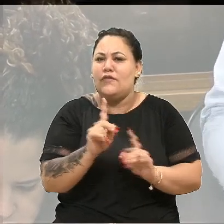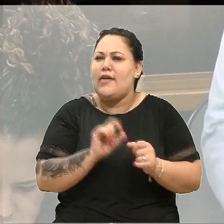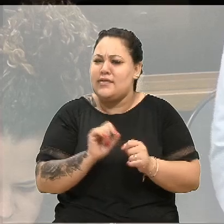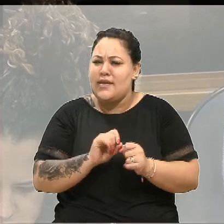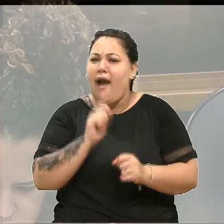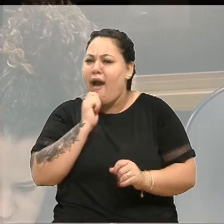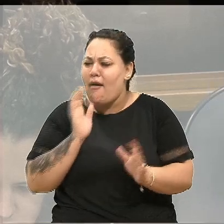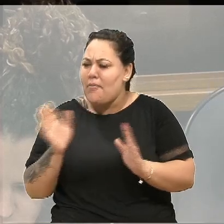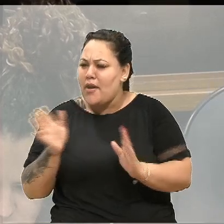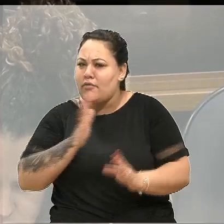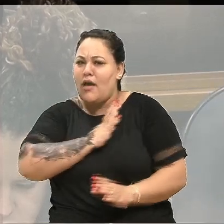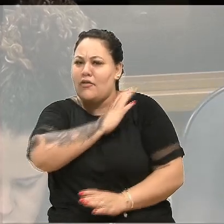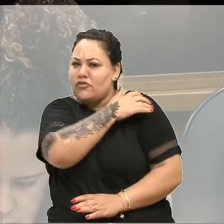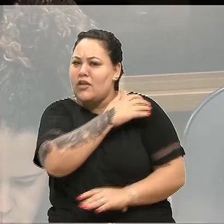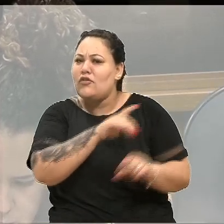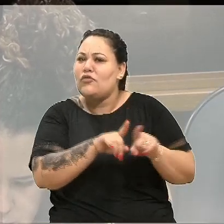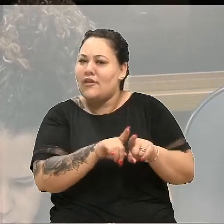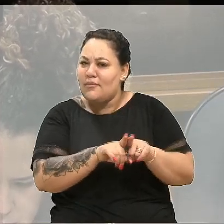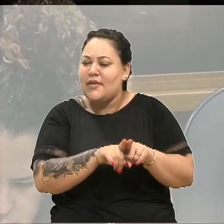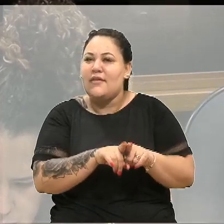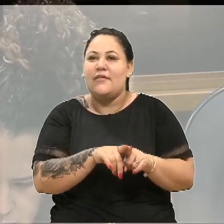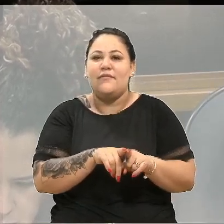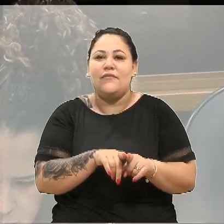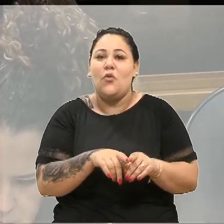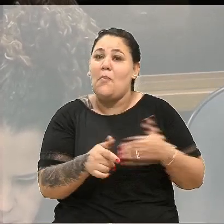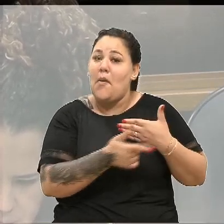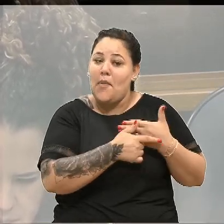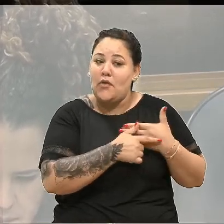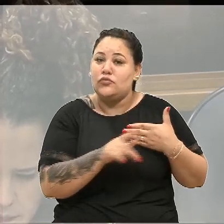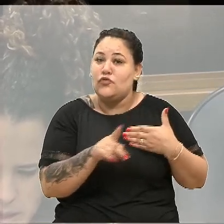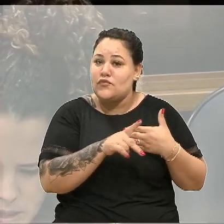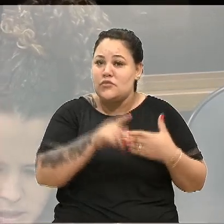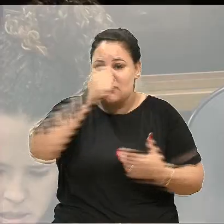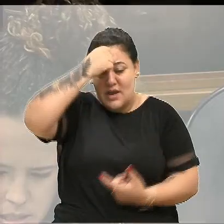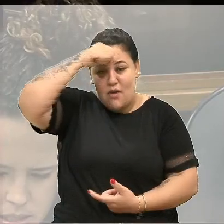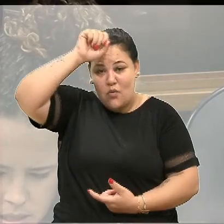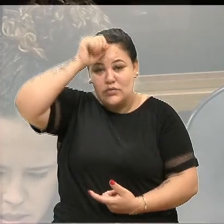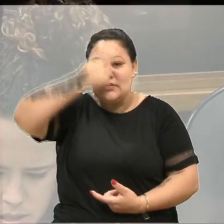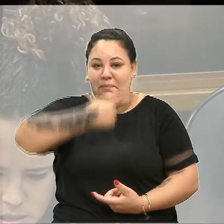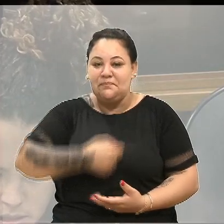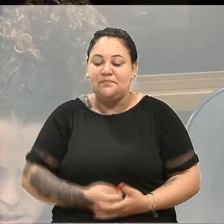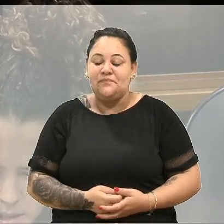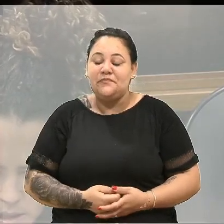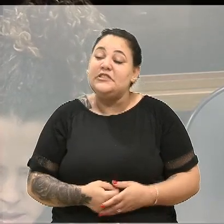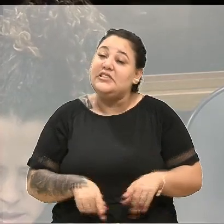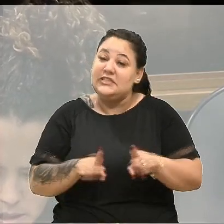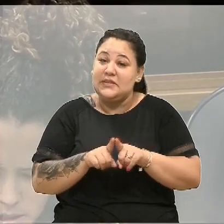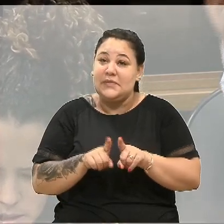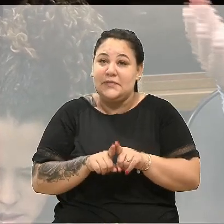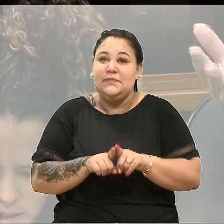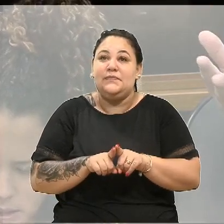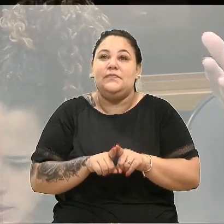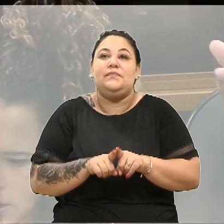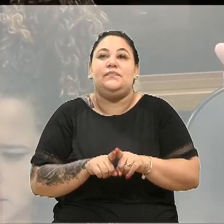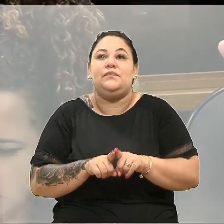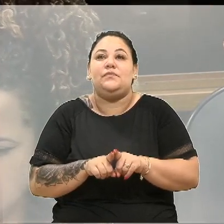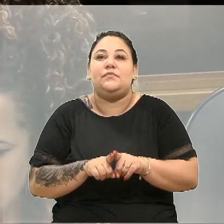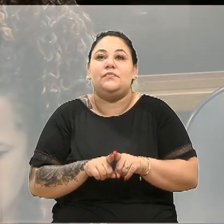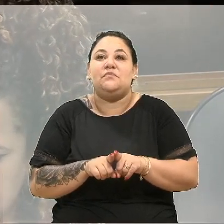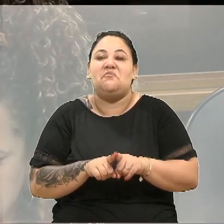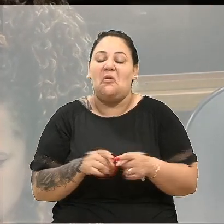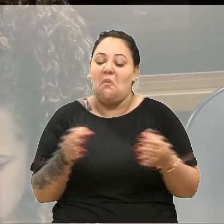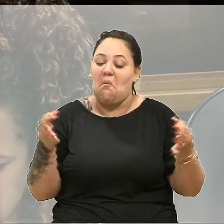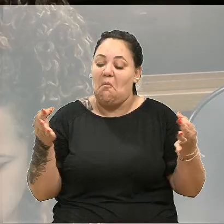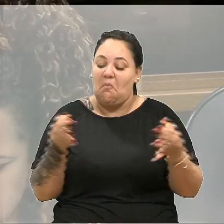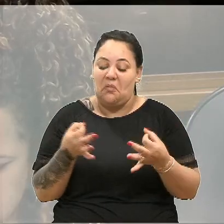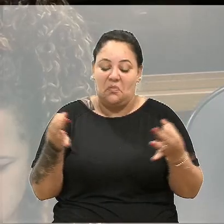né, sendo docente da Universidade de Caxias do Sul, né. Além disso, um exímio